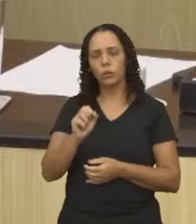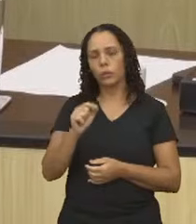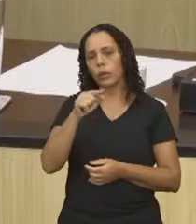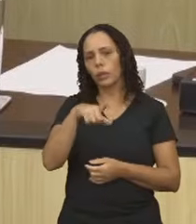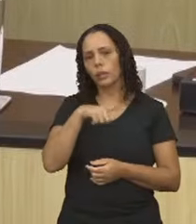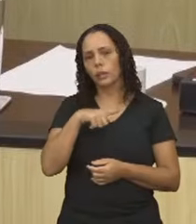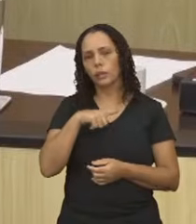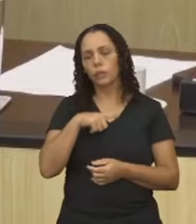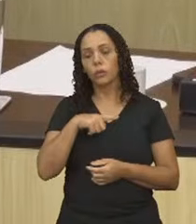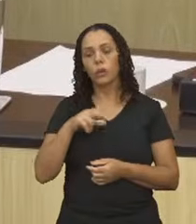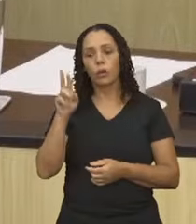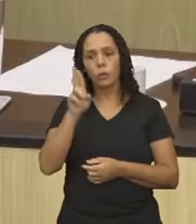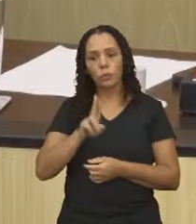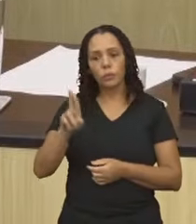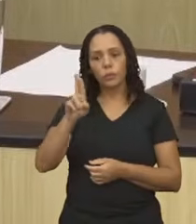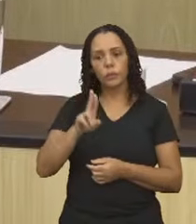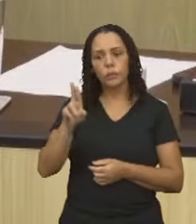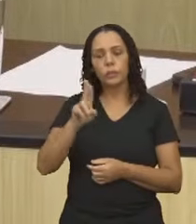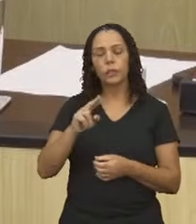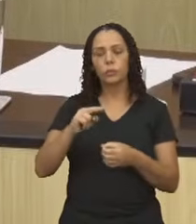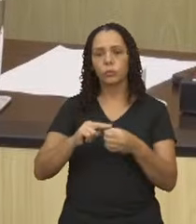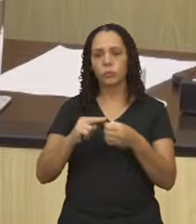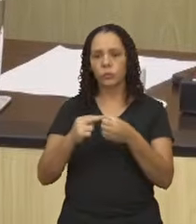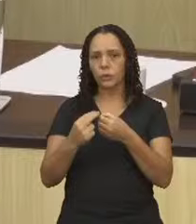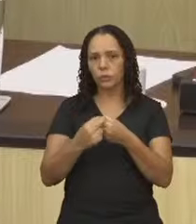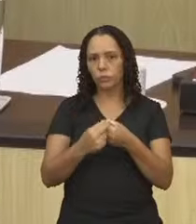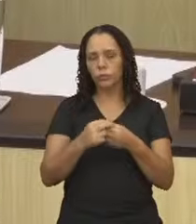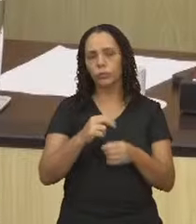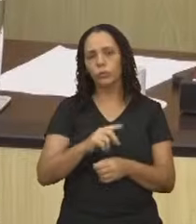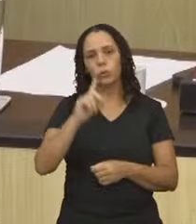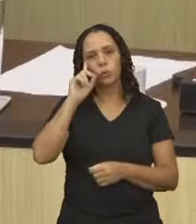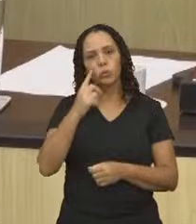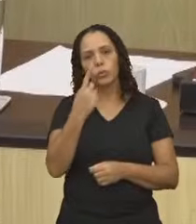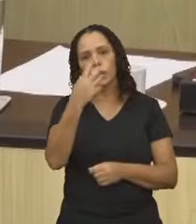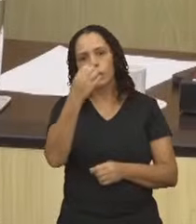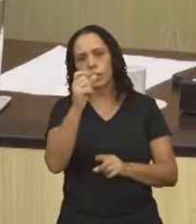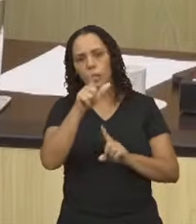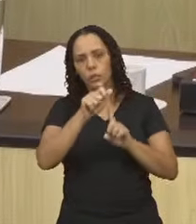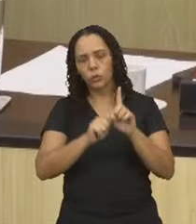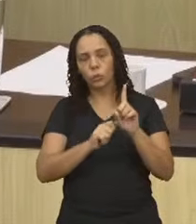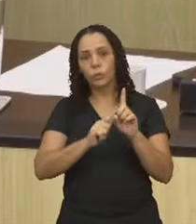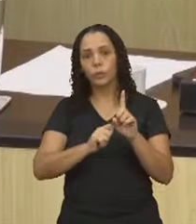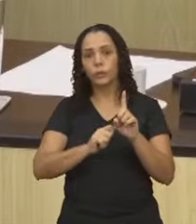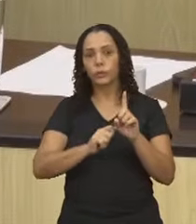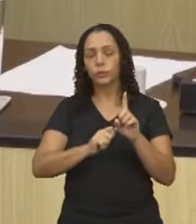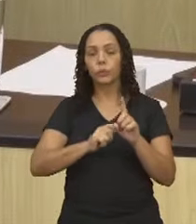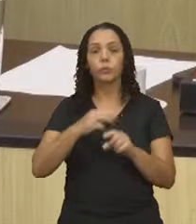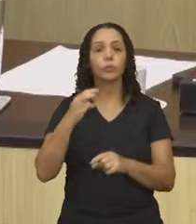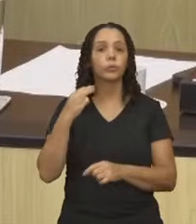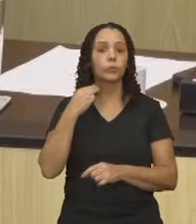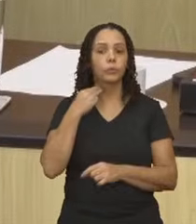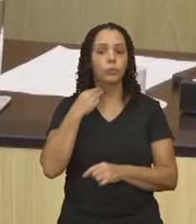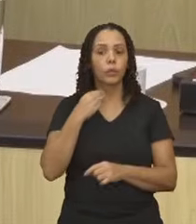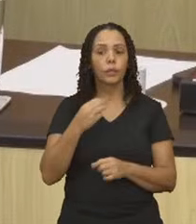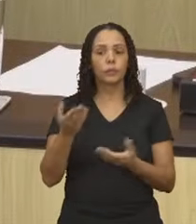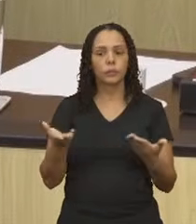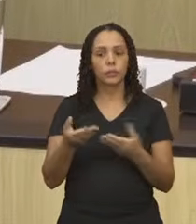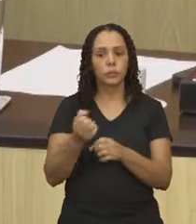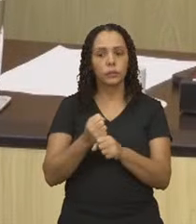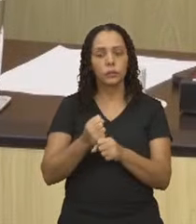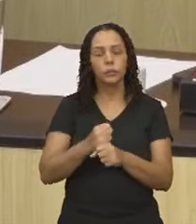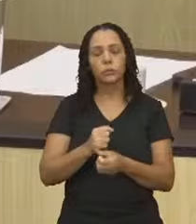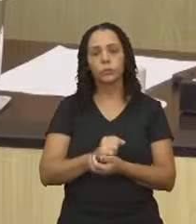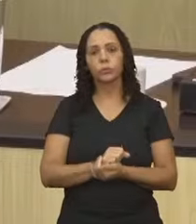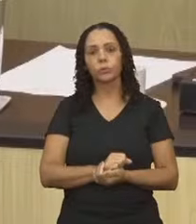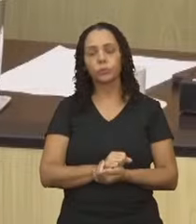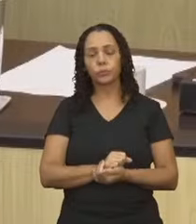Universidade do Vale do Paraíba, Univap. Em 10 de março de 2025, sob protocolo geral número